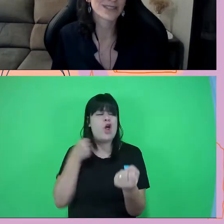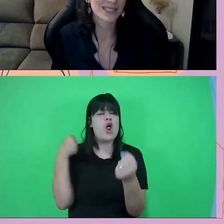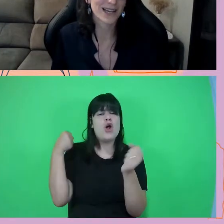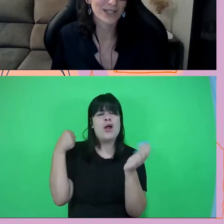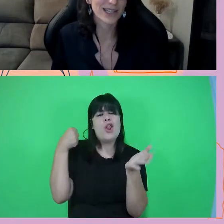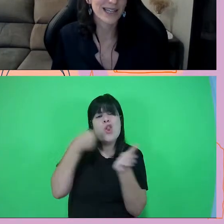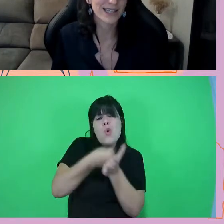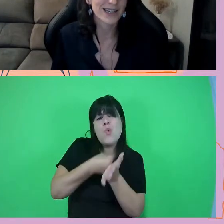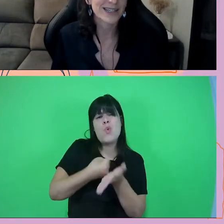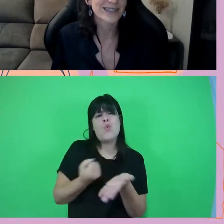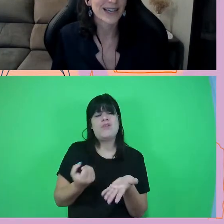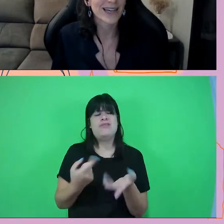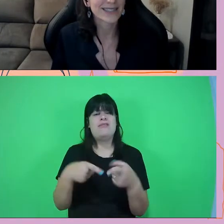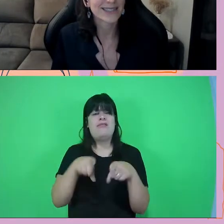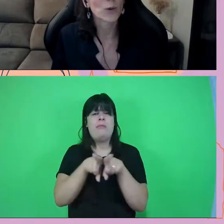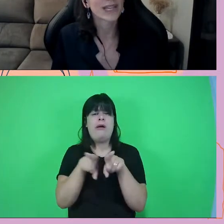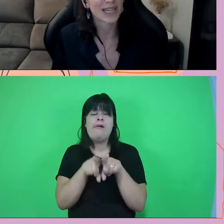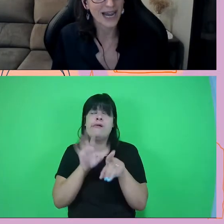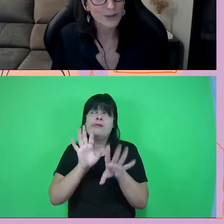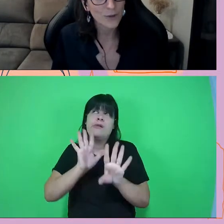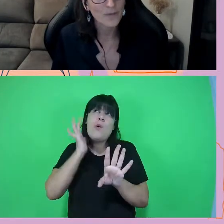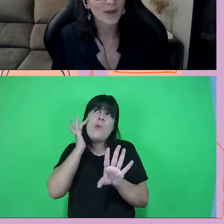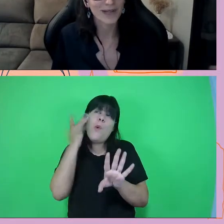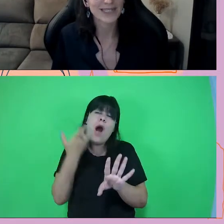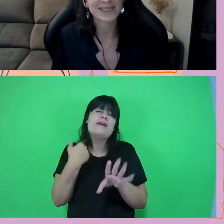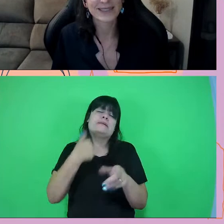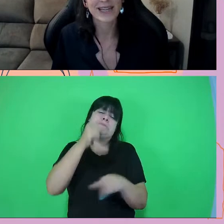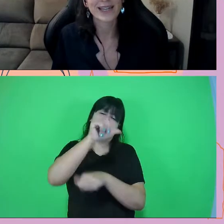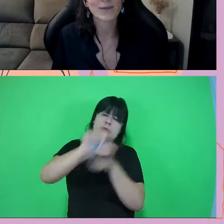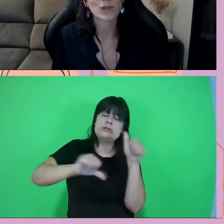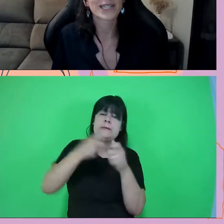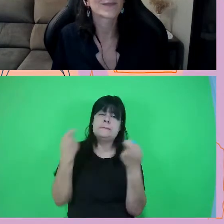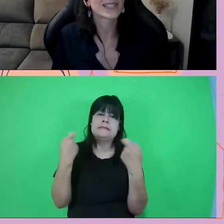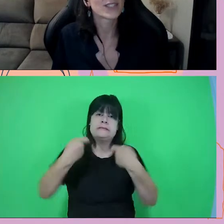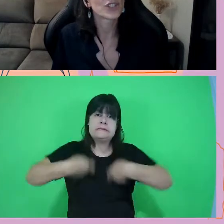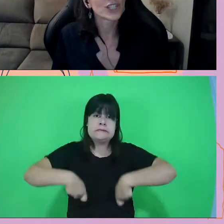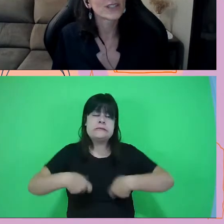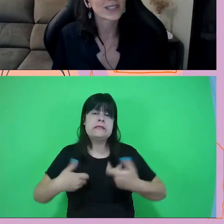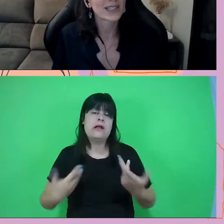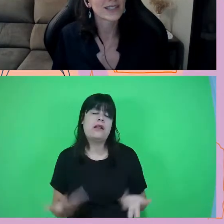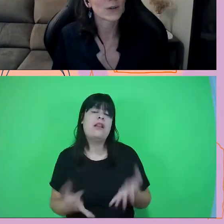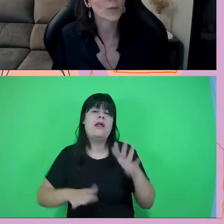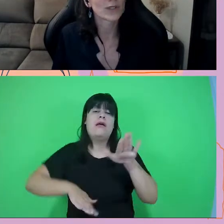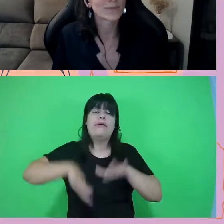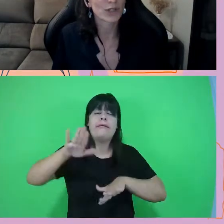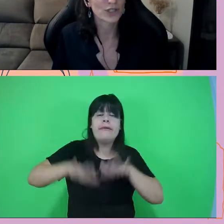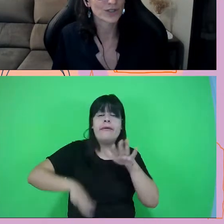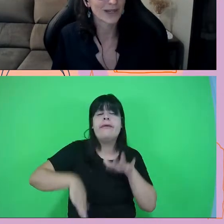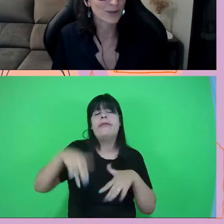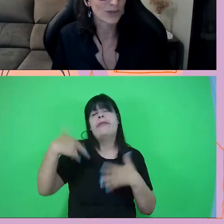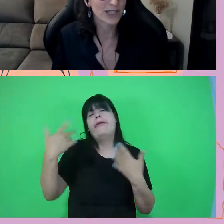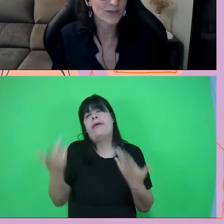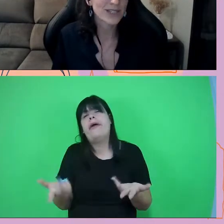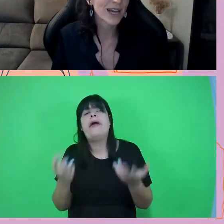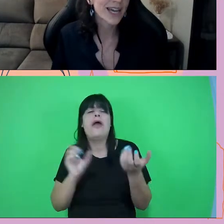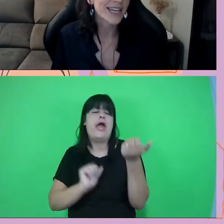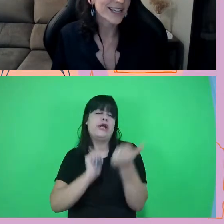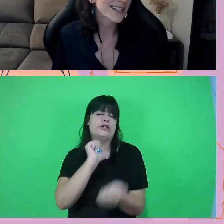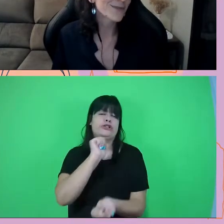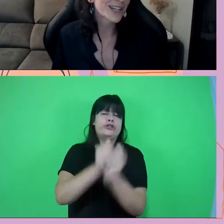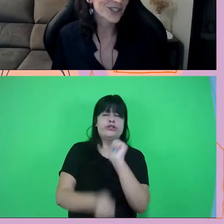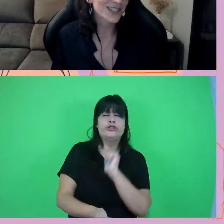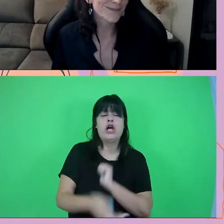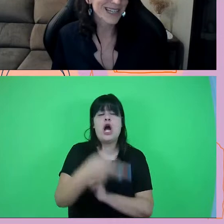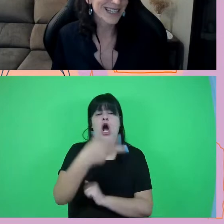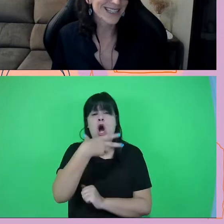acho que isso é um cenário que tem se alterado, mas, né, muitas vezes tidos ainda como esportes masculinos, e